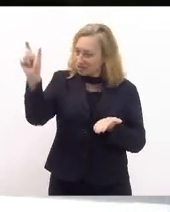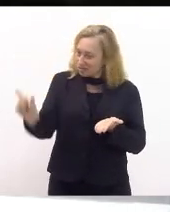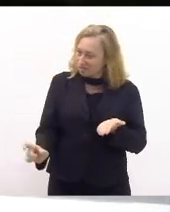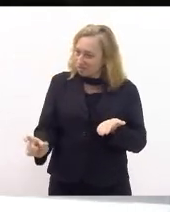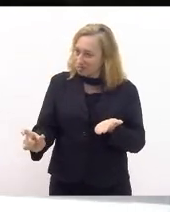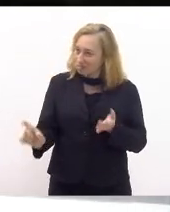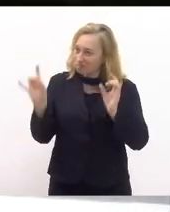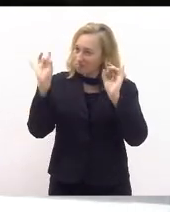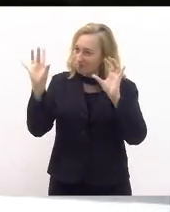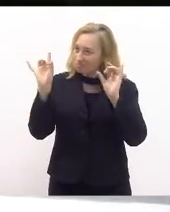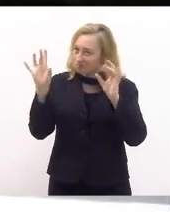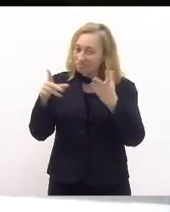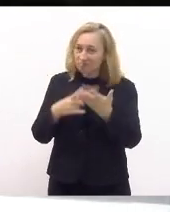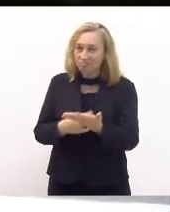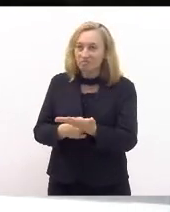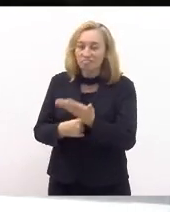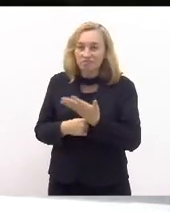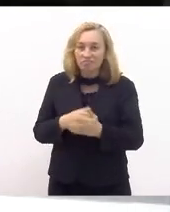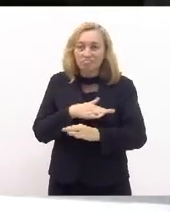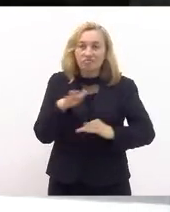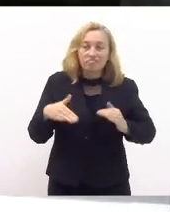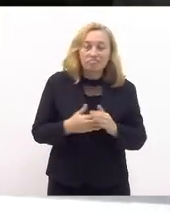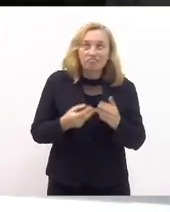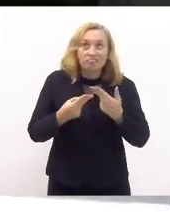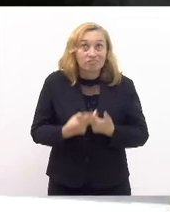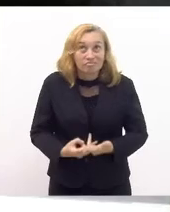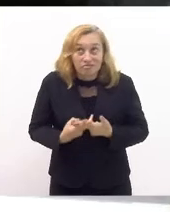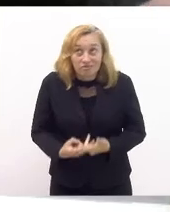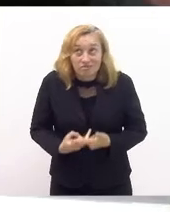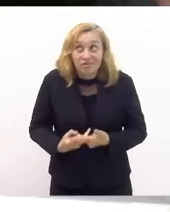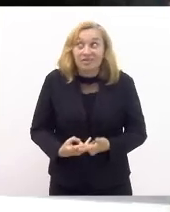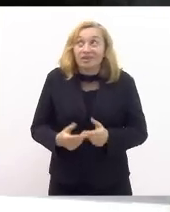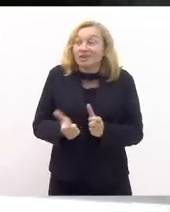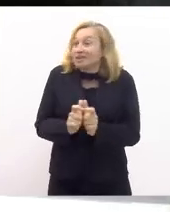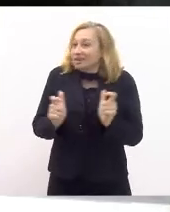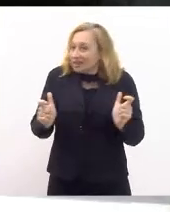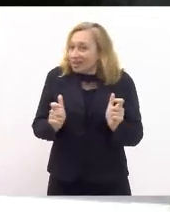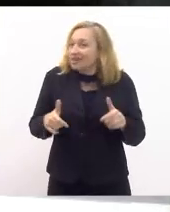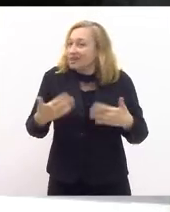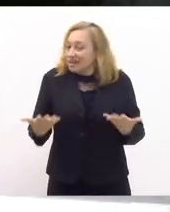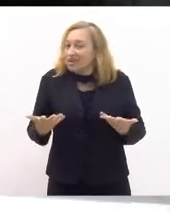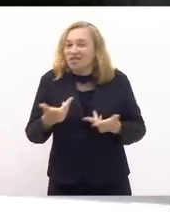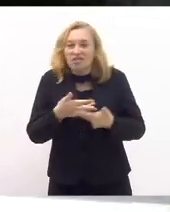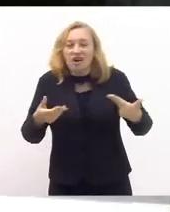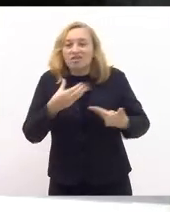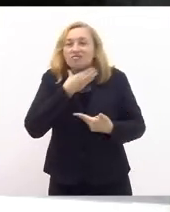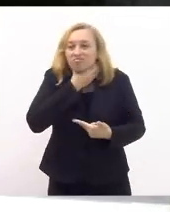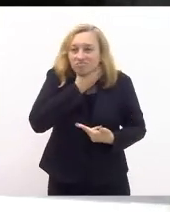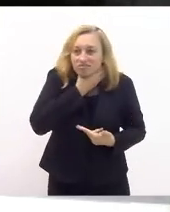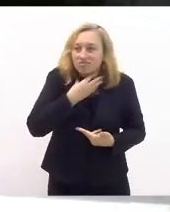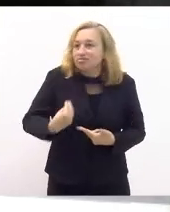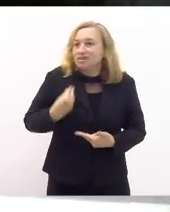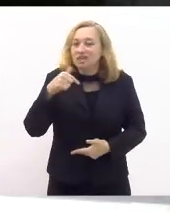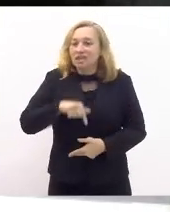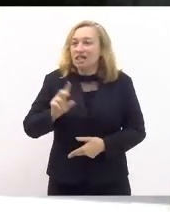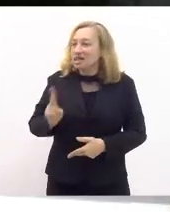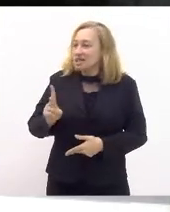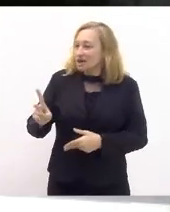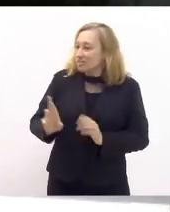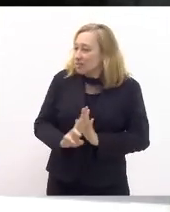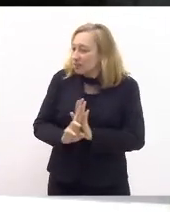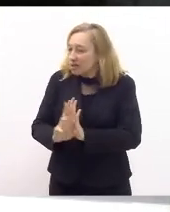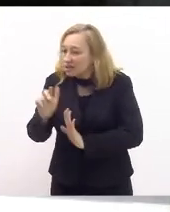especial, atende a todos, né, com uma paciência incrível, né, no meio de tantas crises que a gente passou aqui, e ele sempre presente